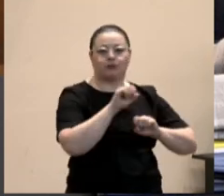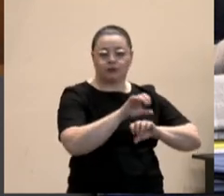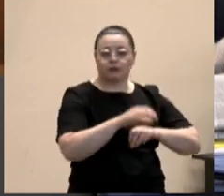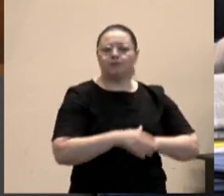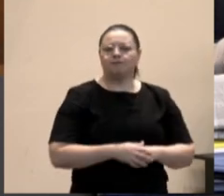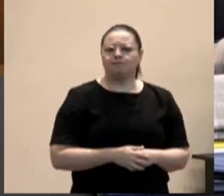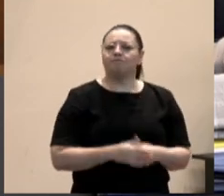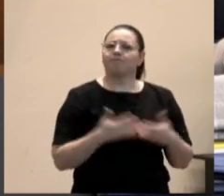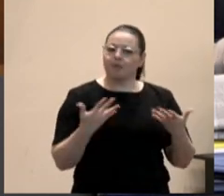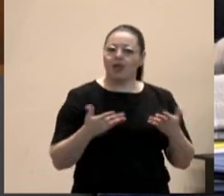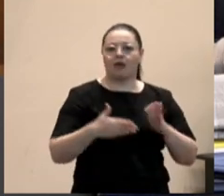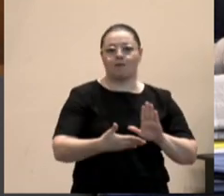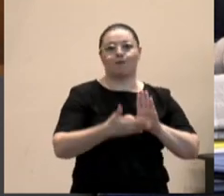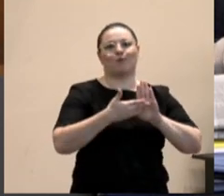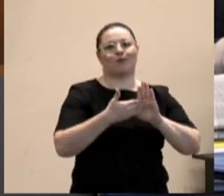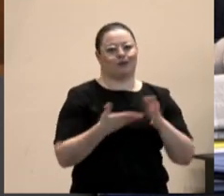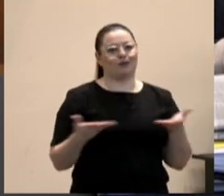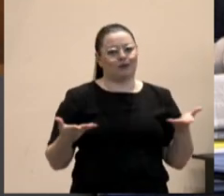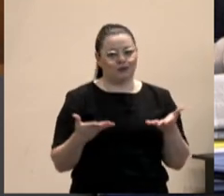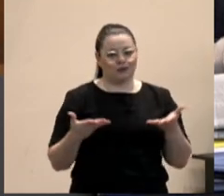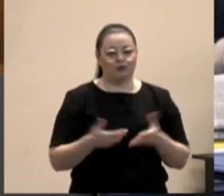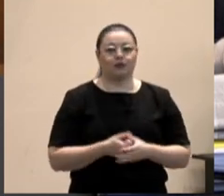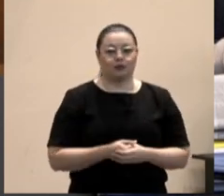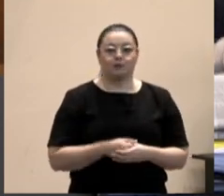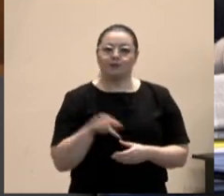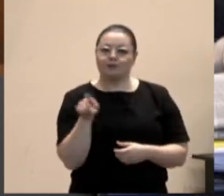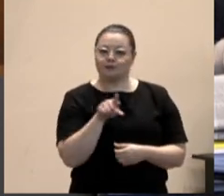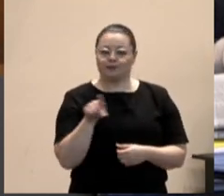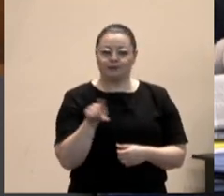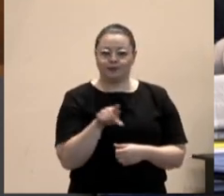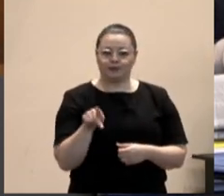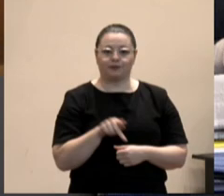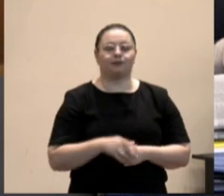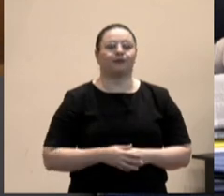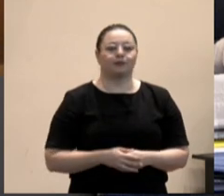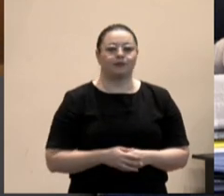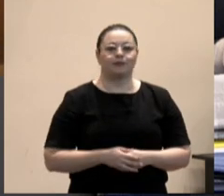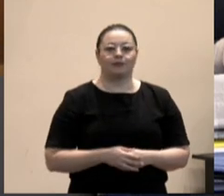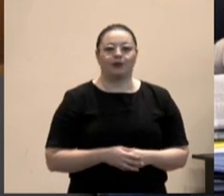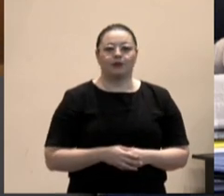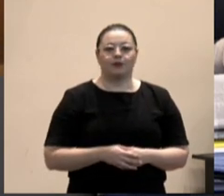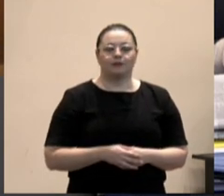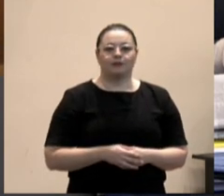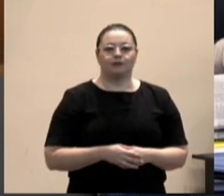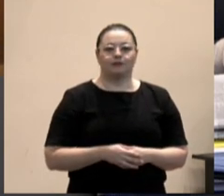então, né, pelos professores...